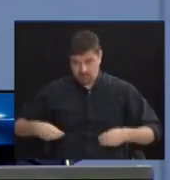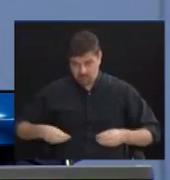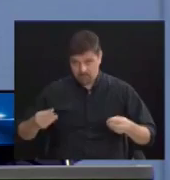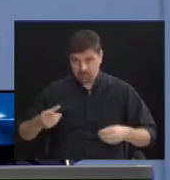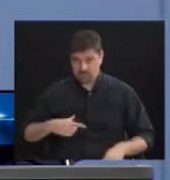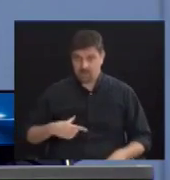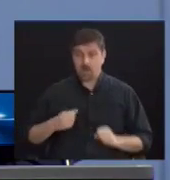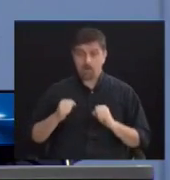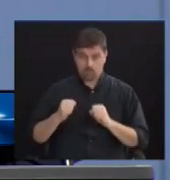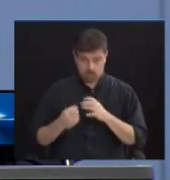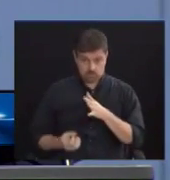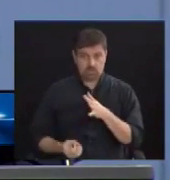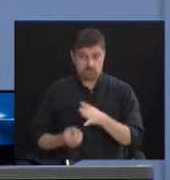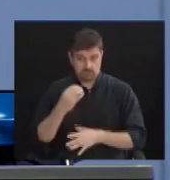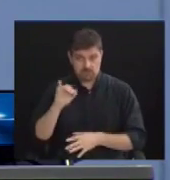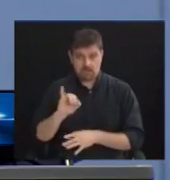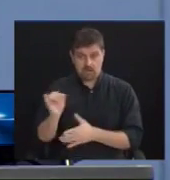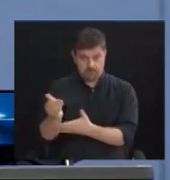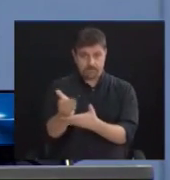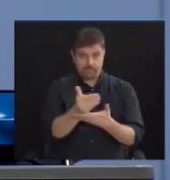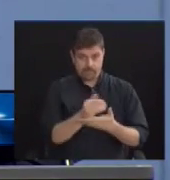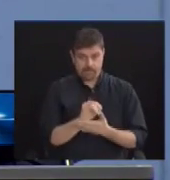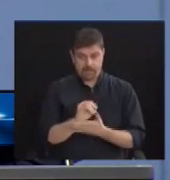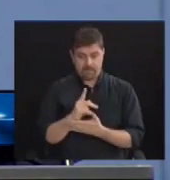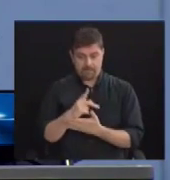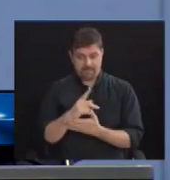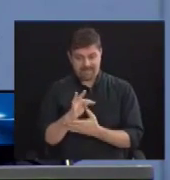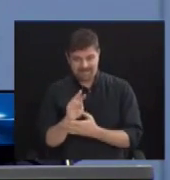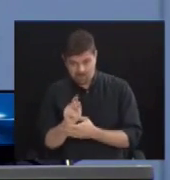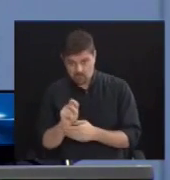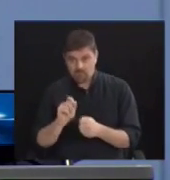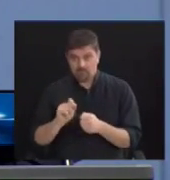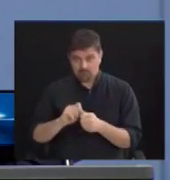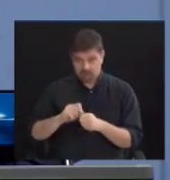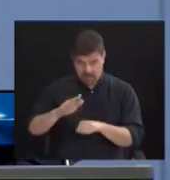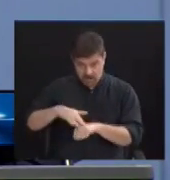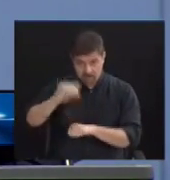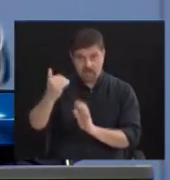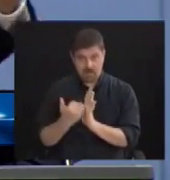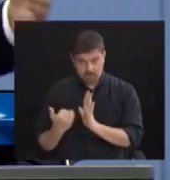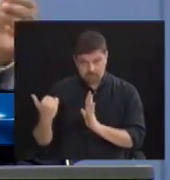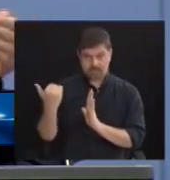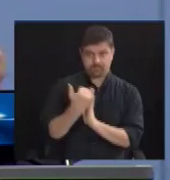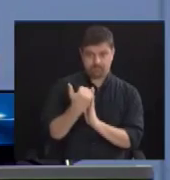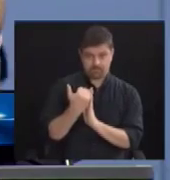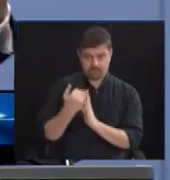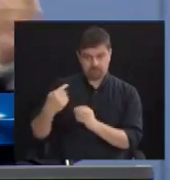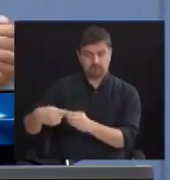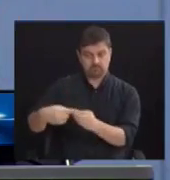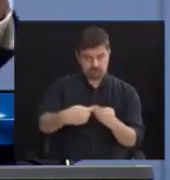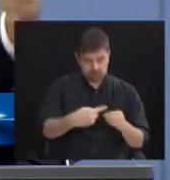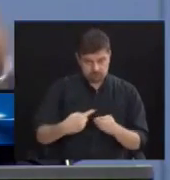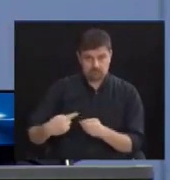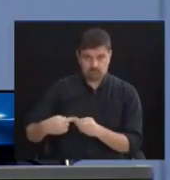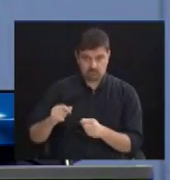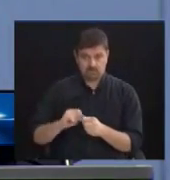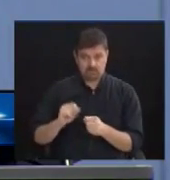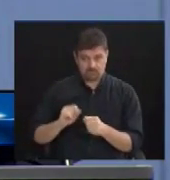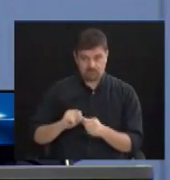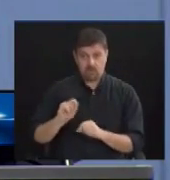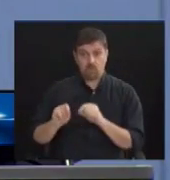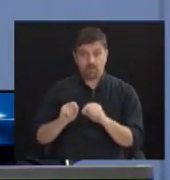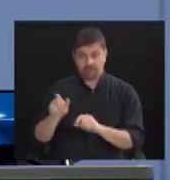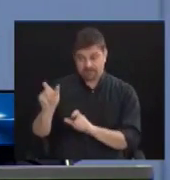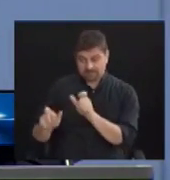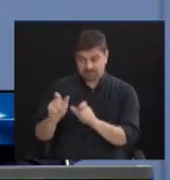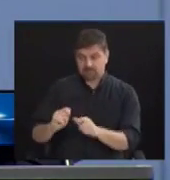porque poderia existir é bom que se diga muitos municípios fazem a alteração e isso na sua maioria das vezes implica em aumento tributário